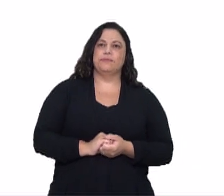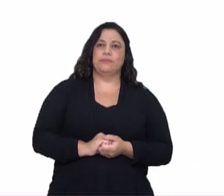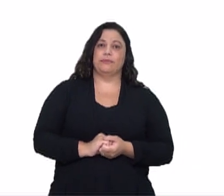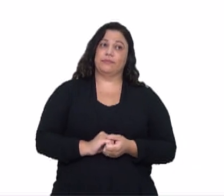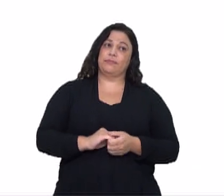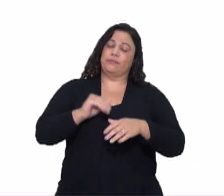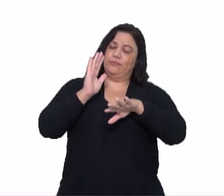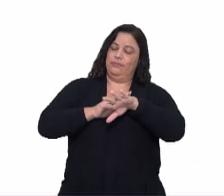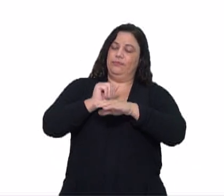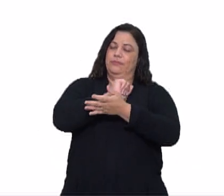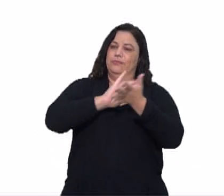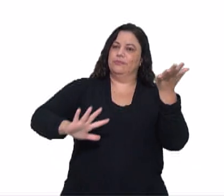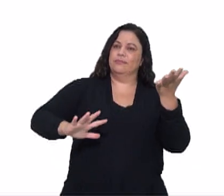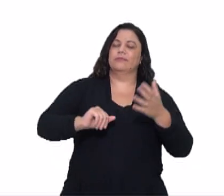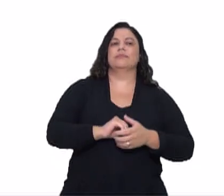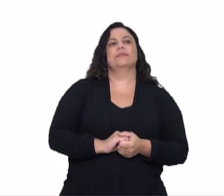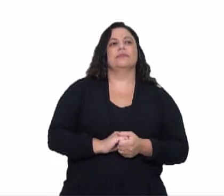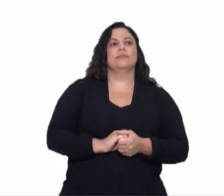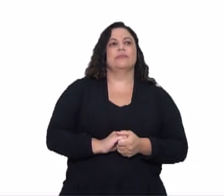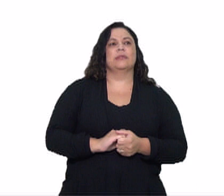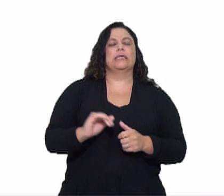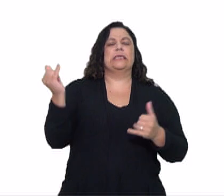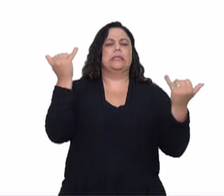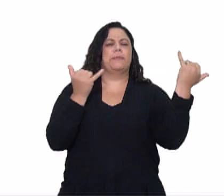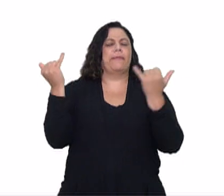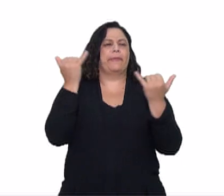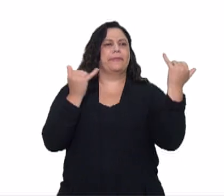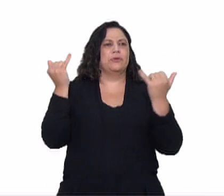Mais uma atividade. Nas notícias